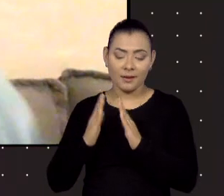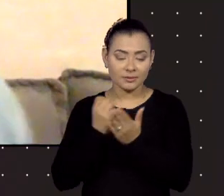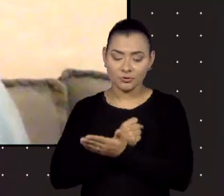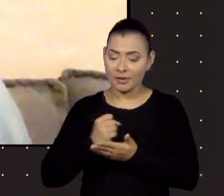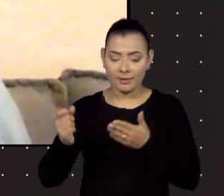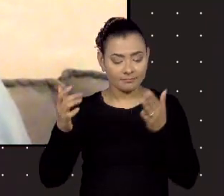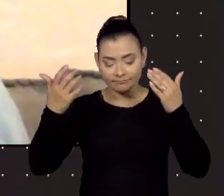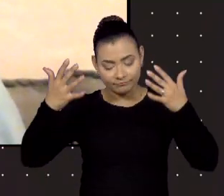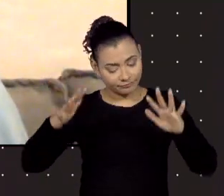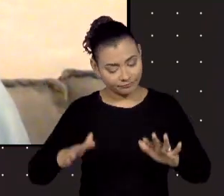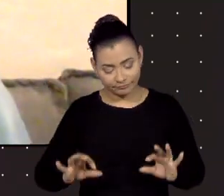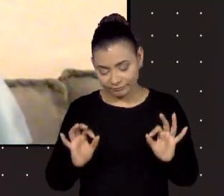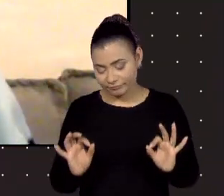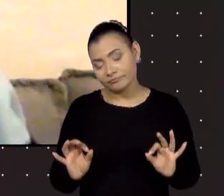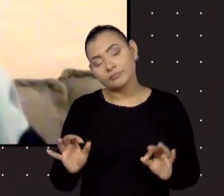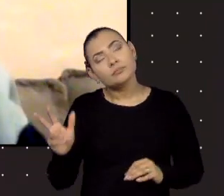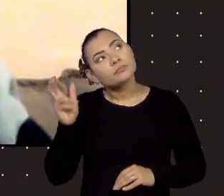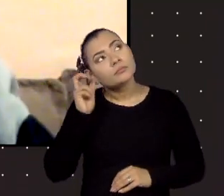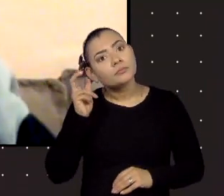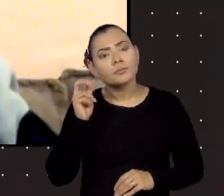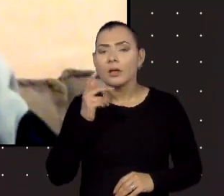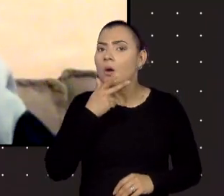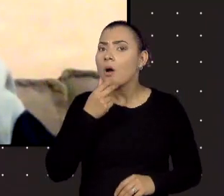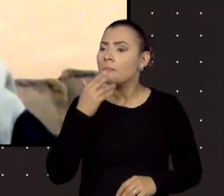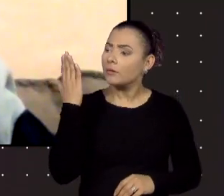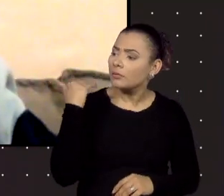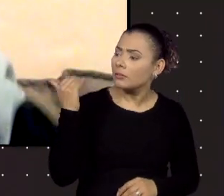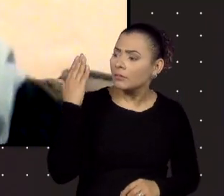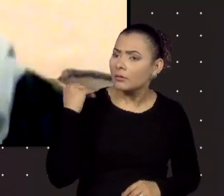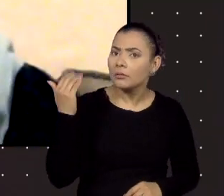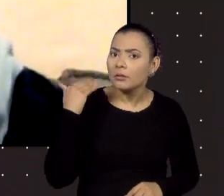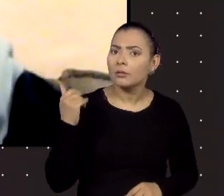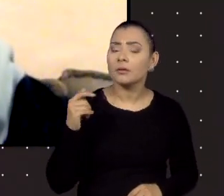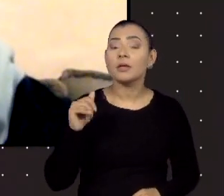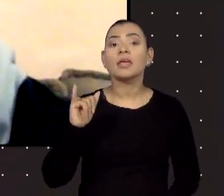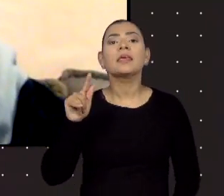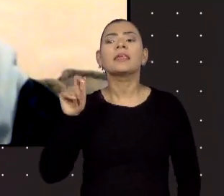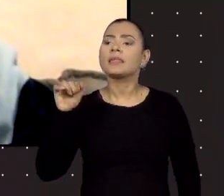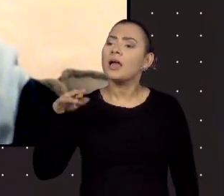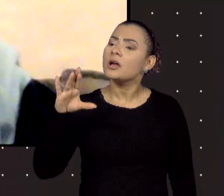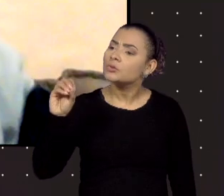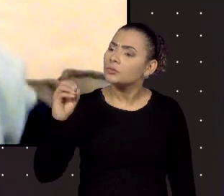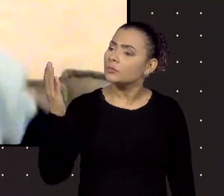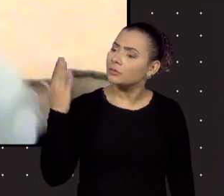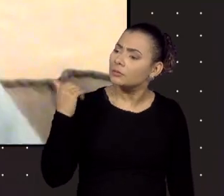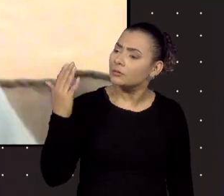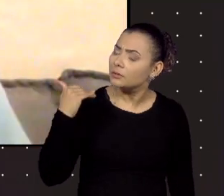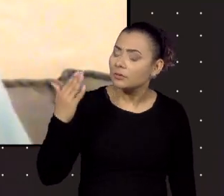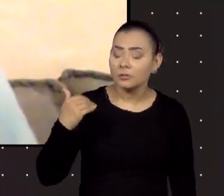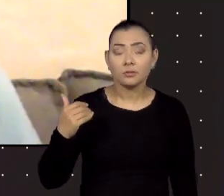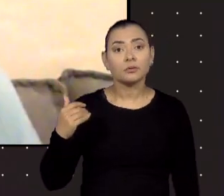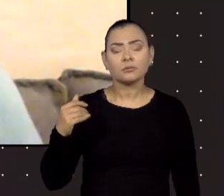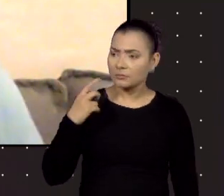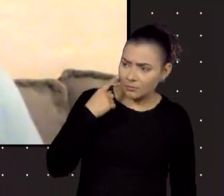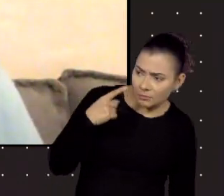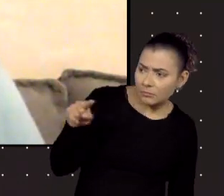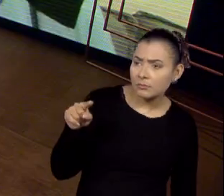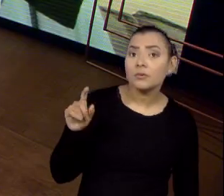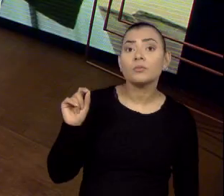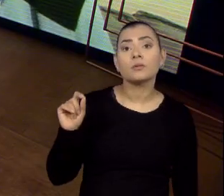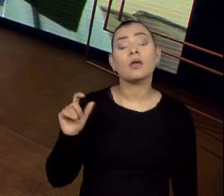virei, ouvi Inácio, do outro lado da rua. Era o Amaury